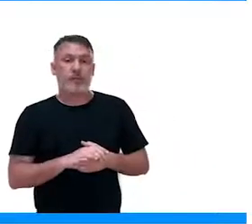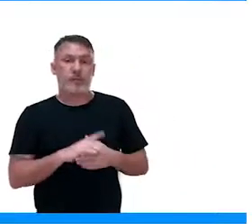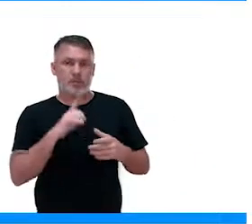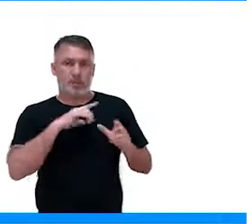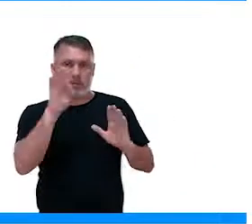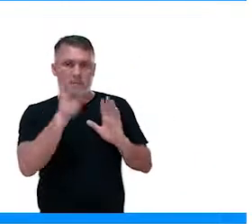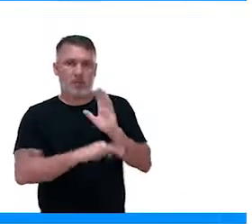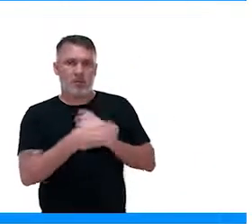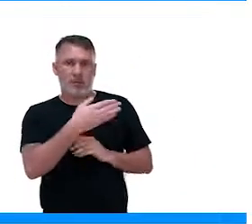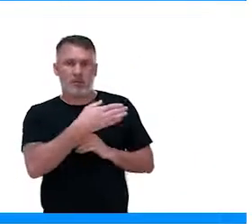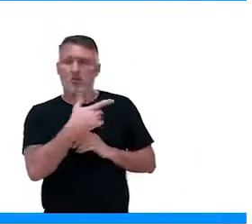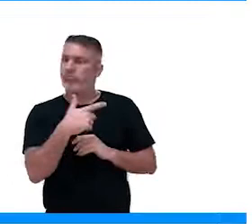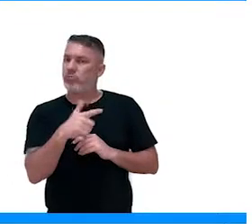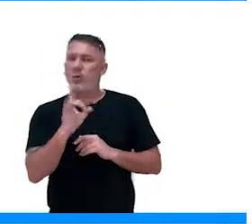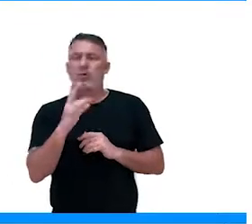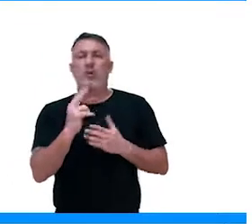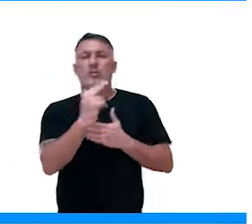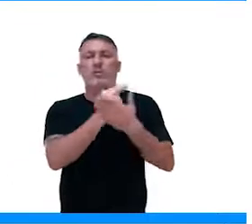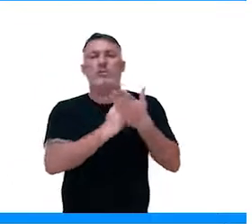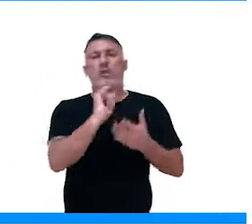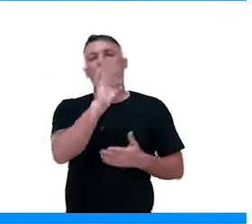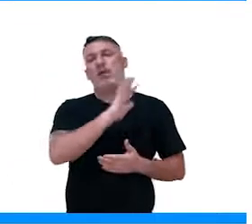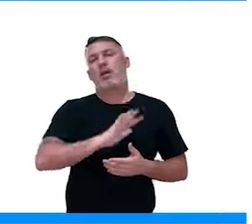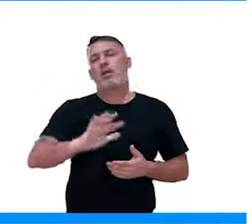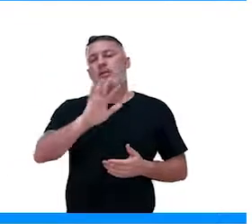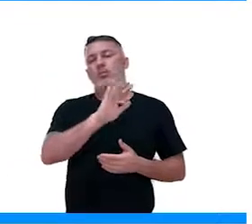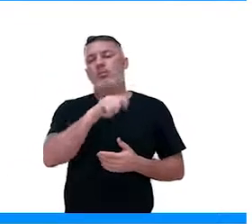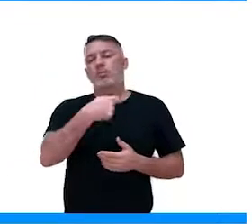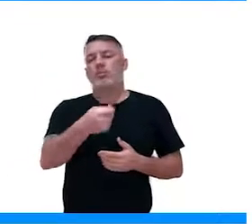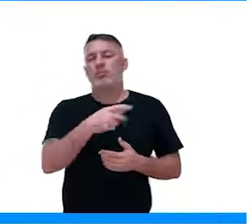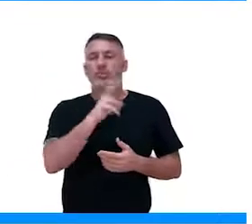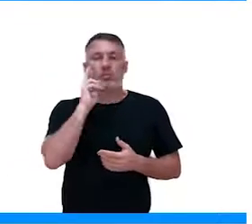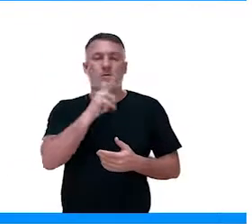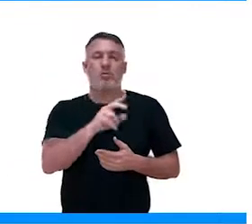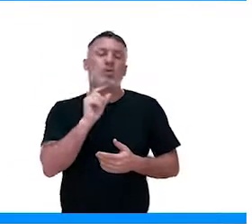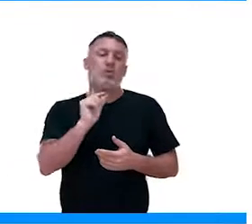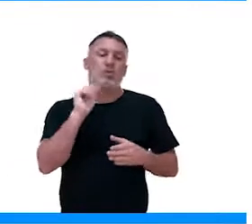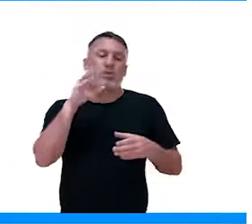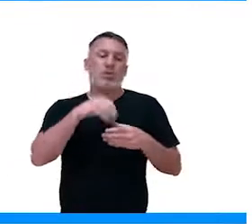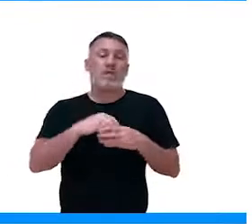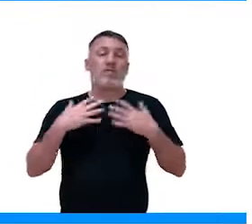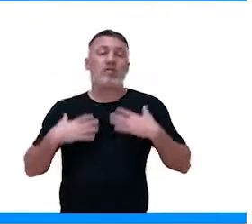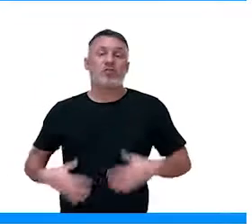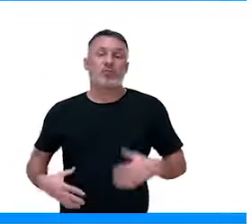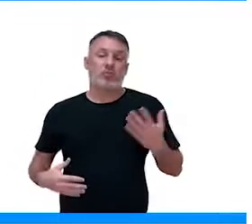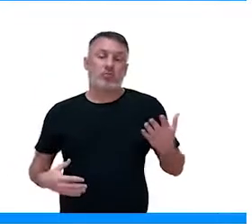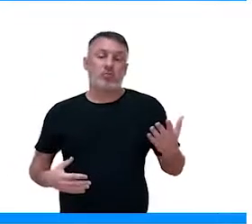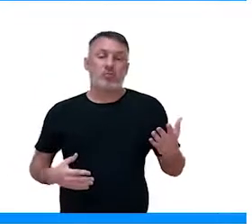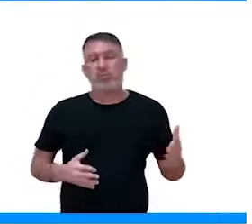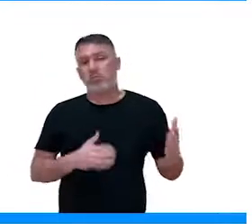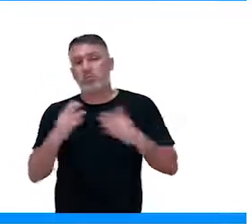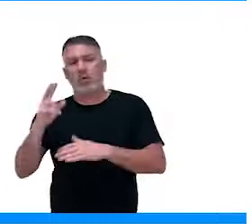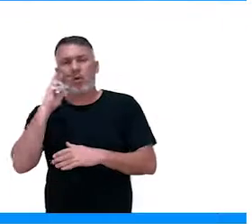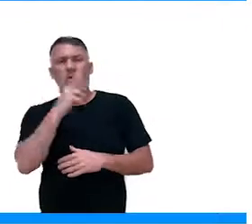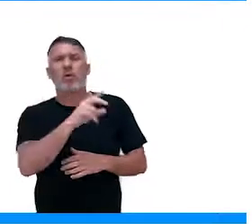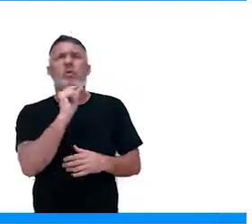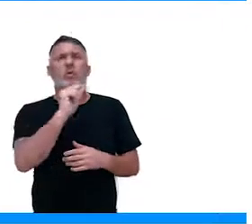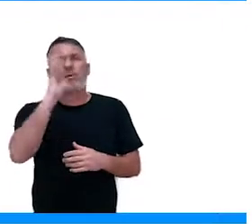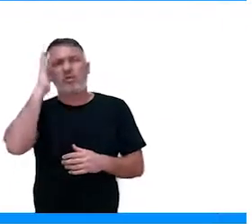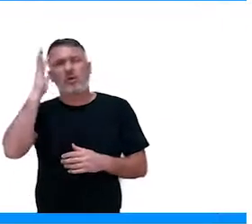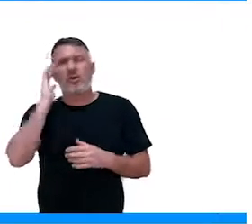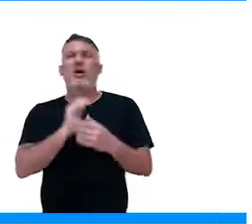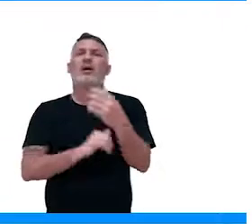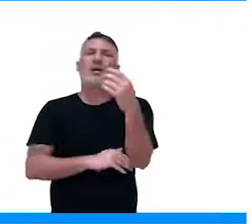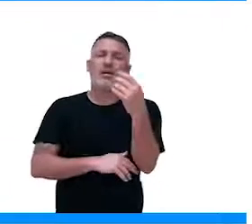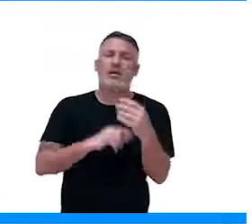Aqui não existe o texto verbal, só existe o quê? A imagem não verbal. A gente tem aqui um vestido. E quando a gente olha, a